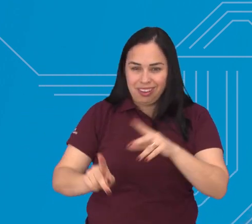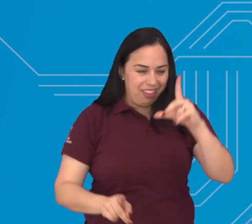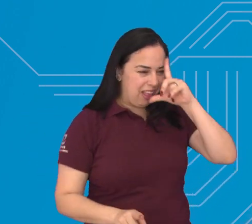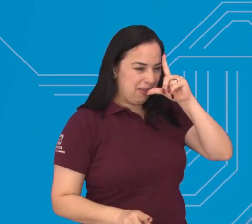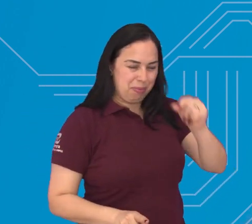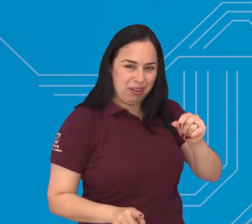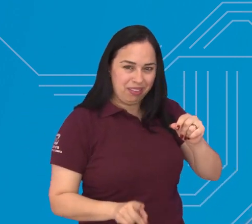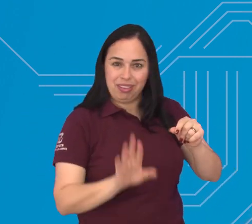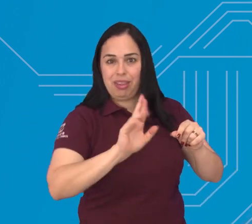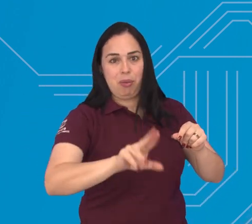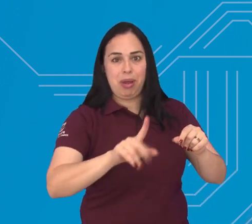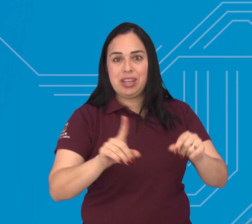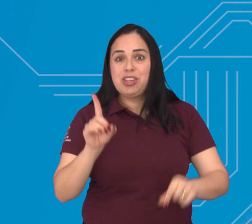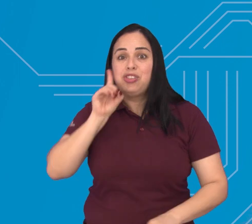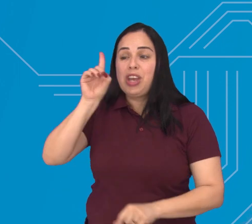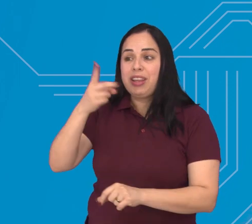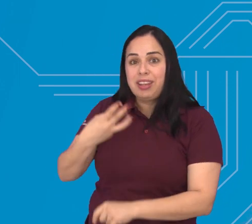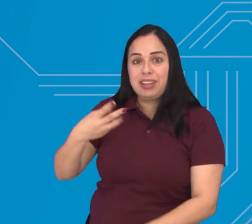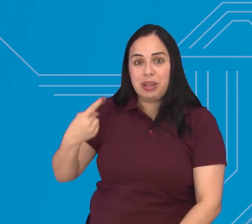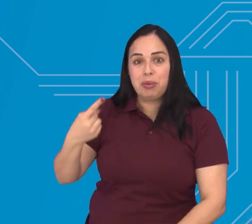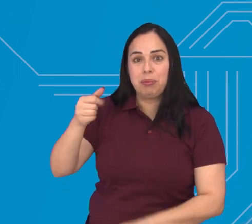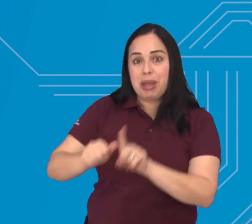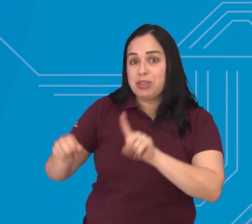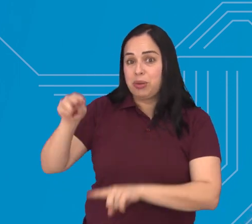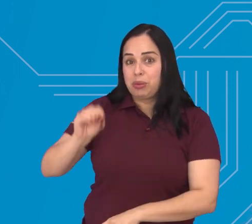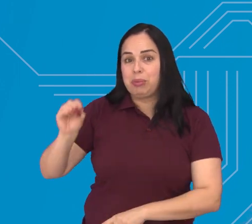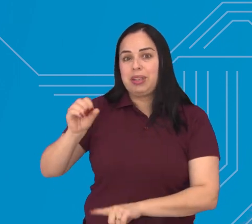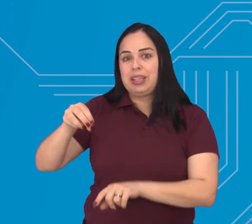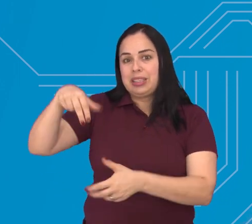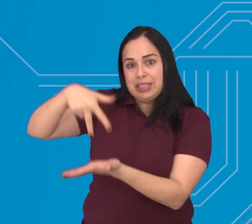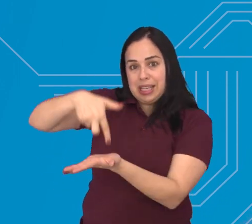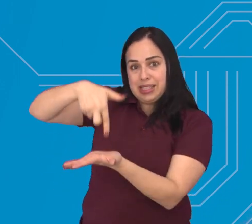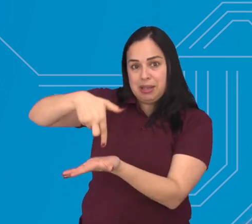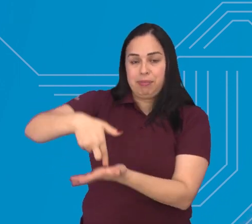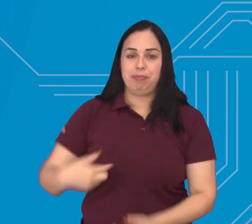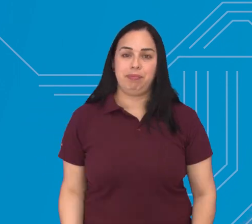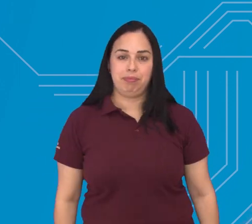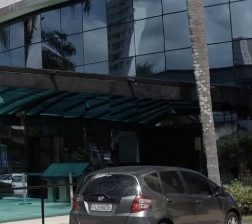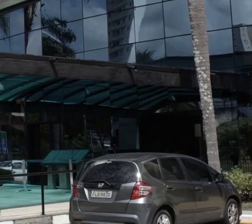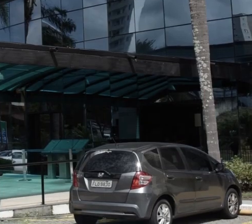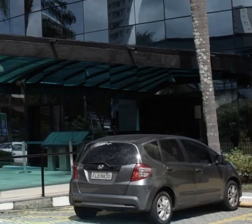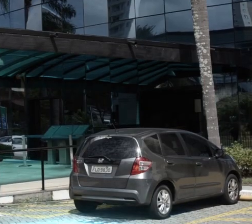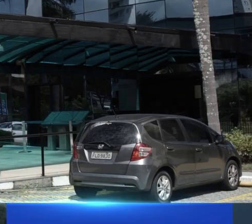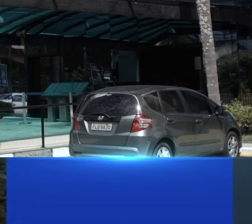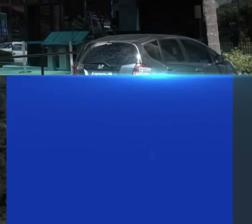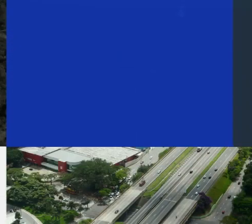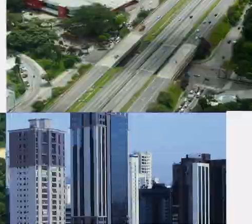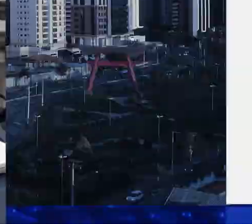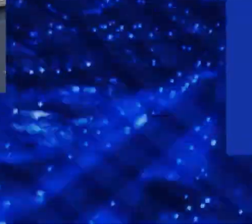das Bruxas que nada, 31 de outubro, é dia do Saci. A gente volta já.